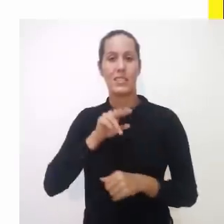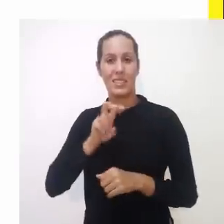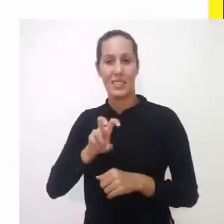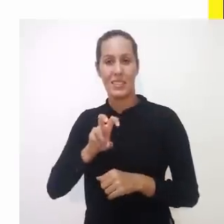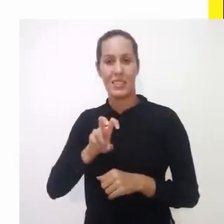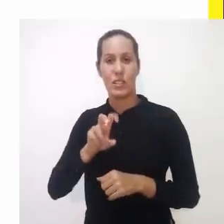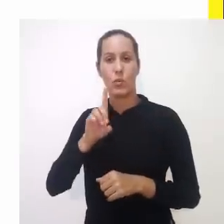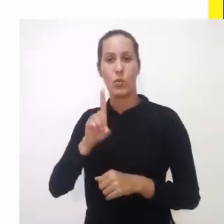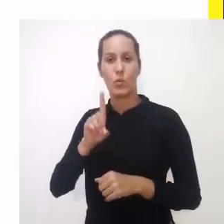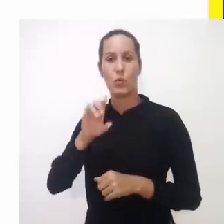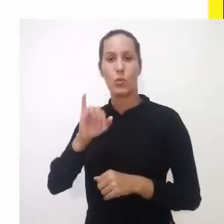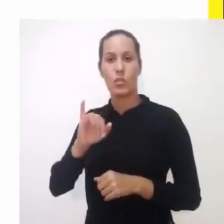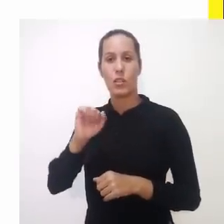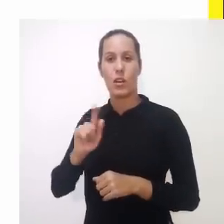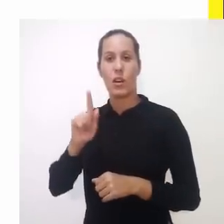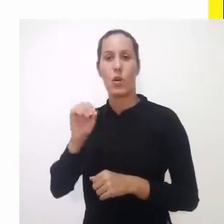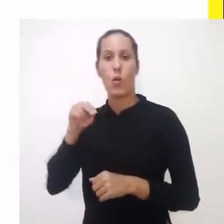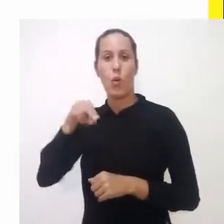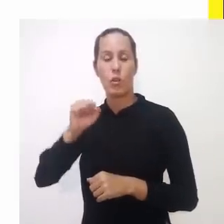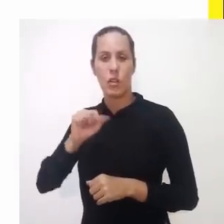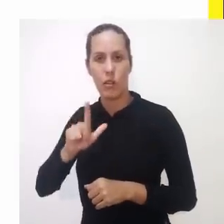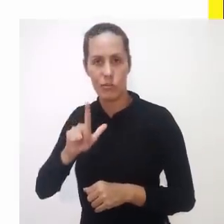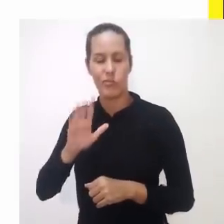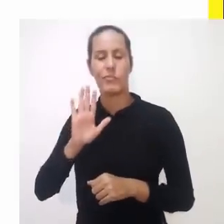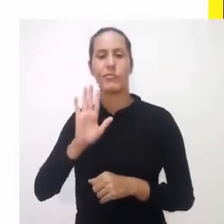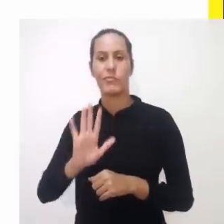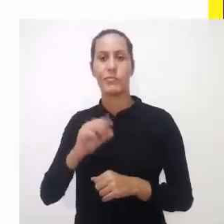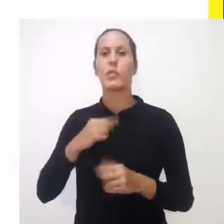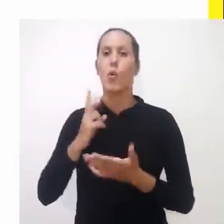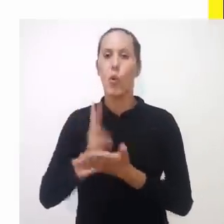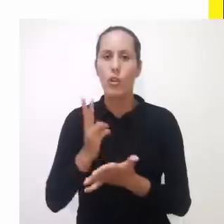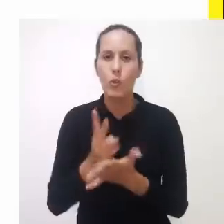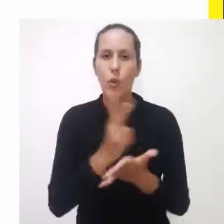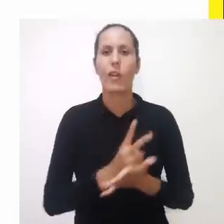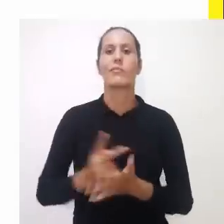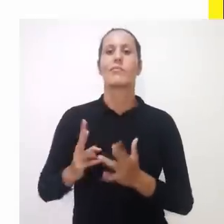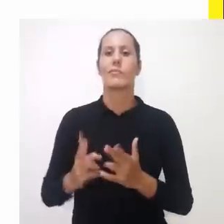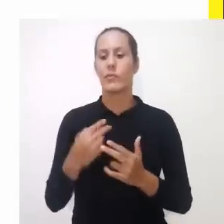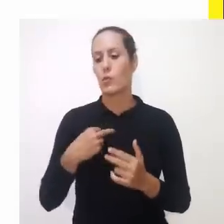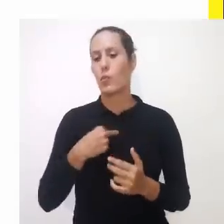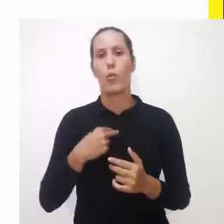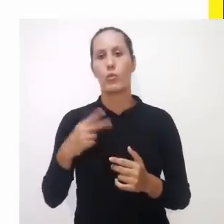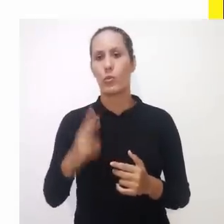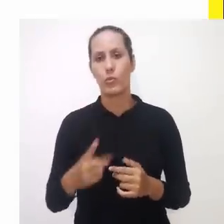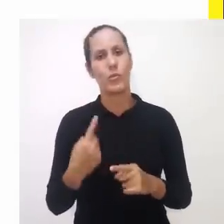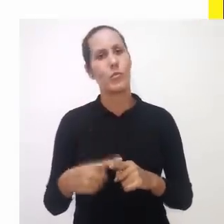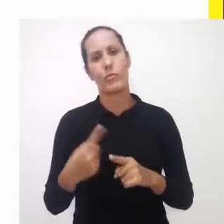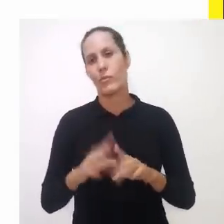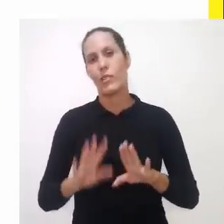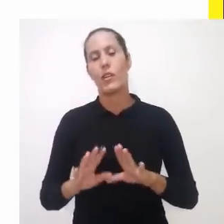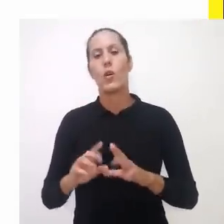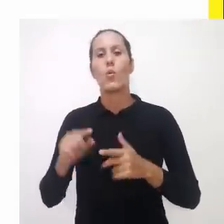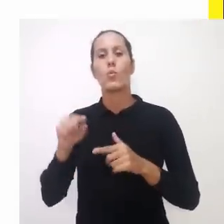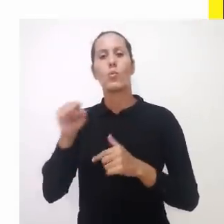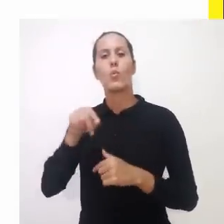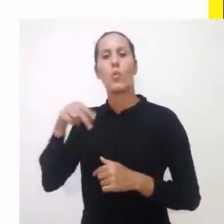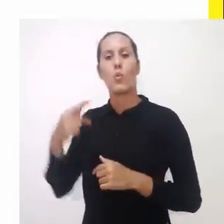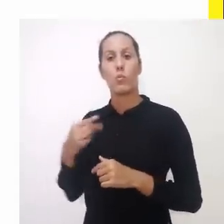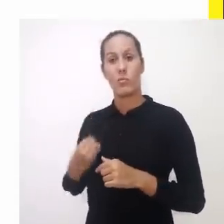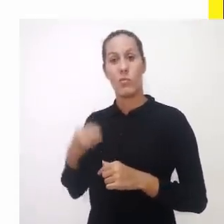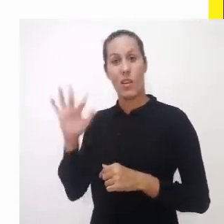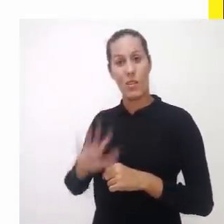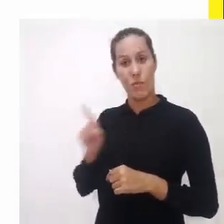terminando 5 diagonais. Se eu continuar, vou fazer a mesma coisa. Então, a gente não pode continuar. Então, o pentágono